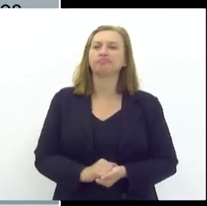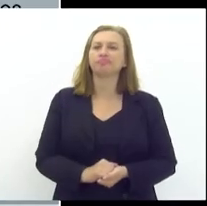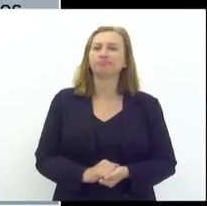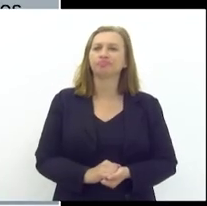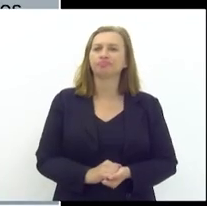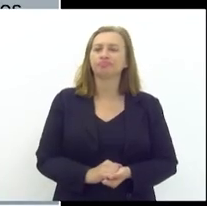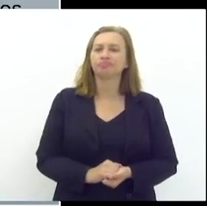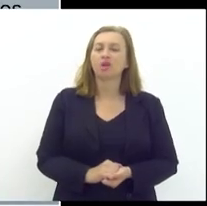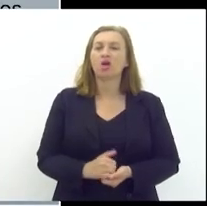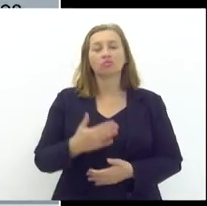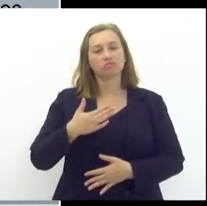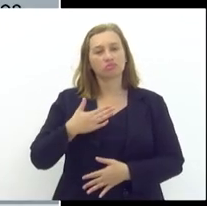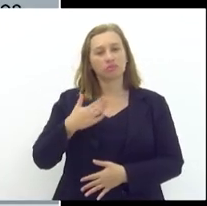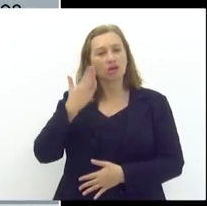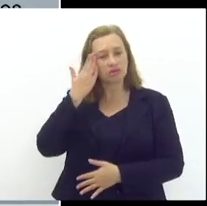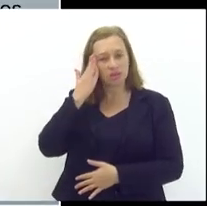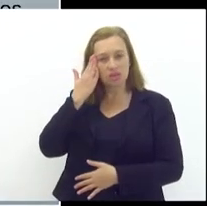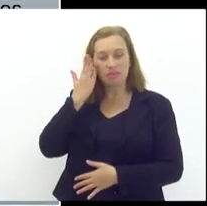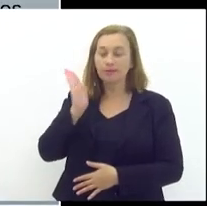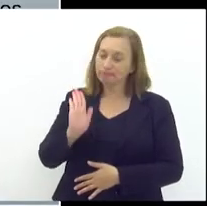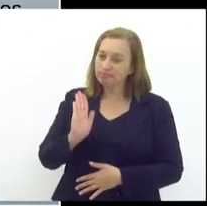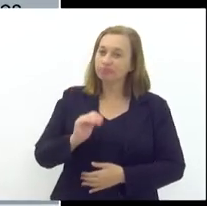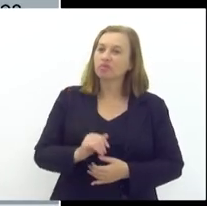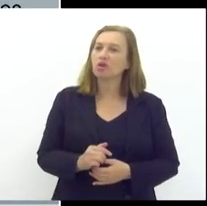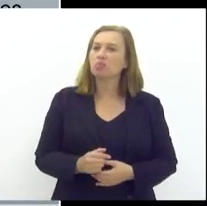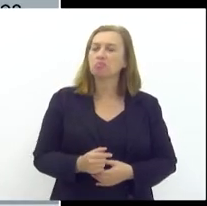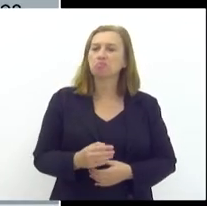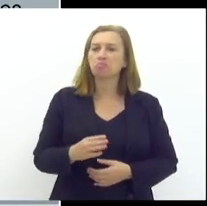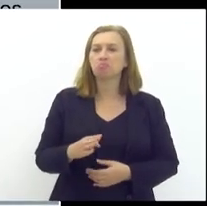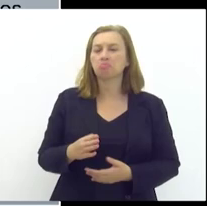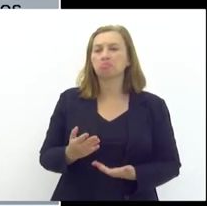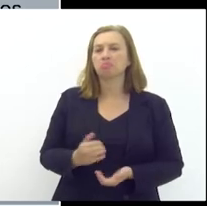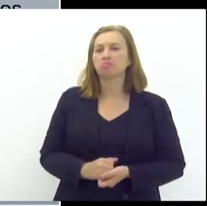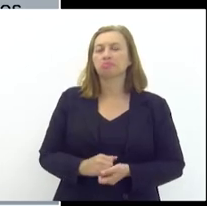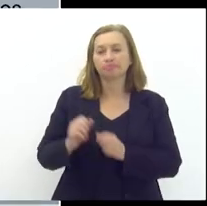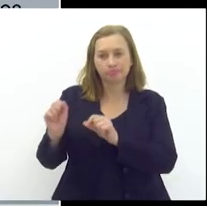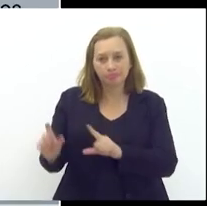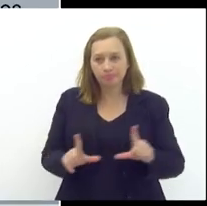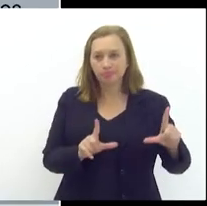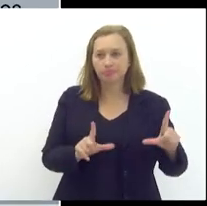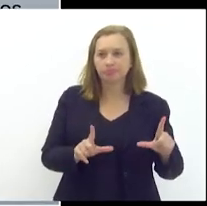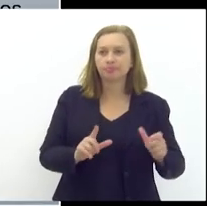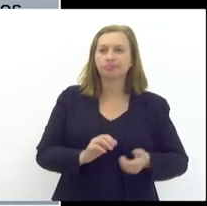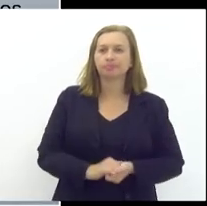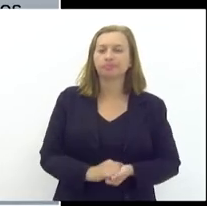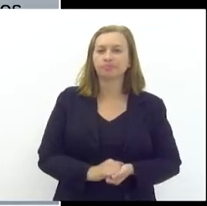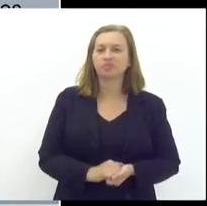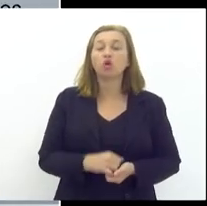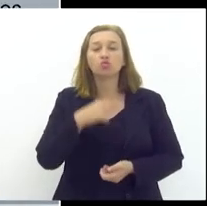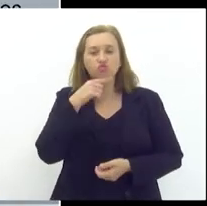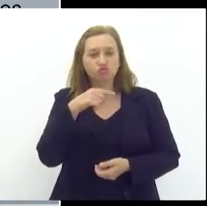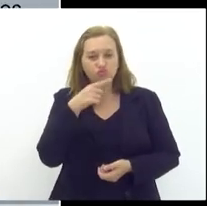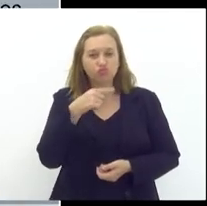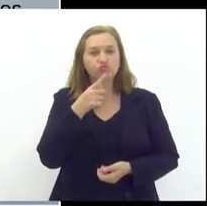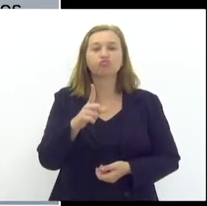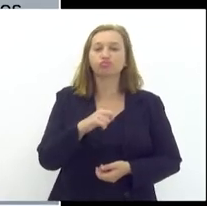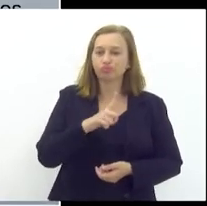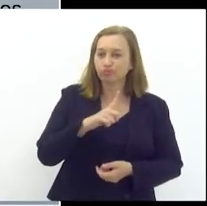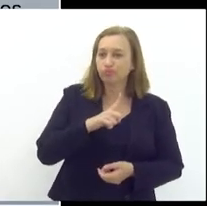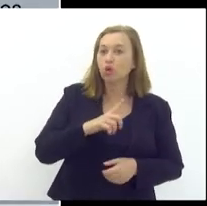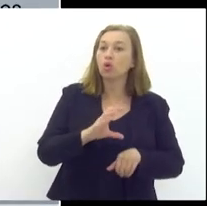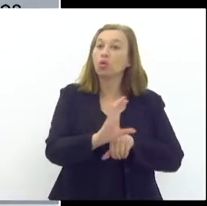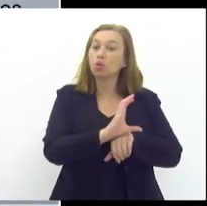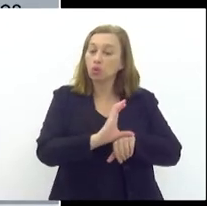que eu não entendimento um tópico próximo que tem-se muitas dúvidas sobre a